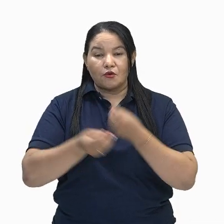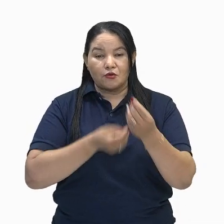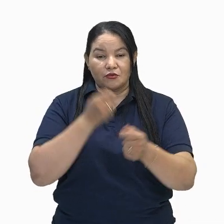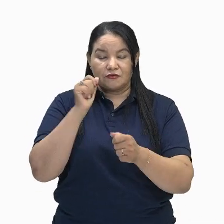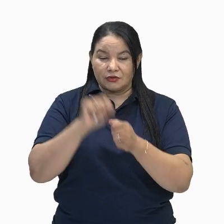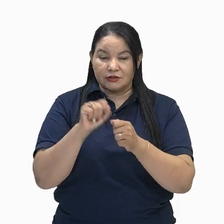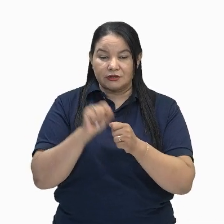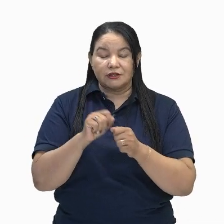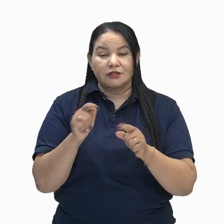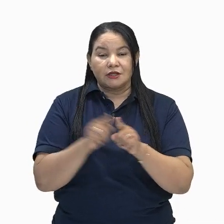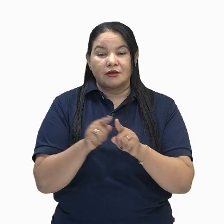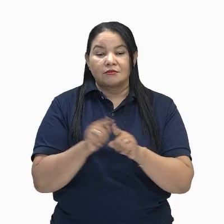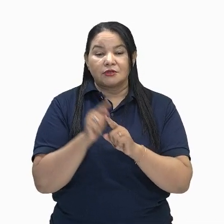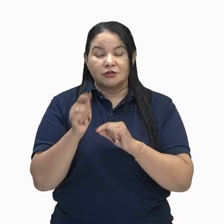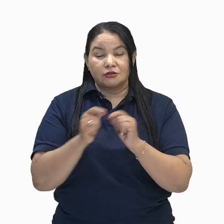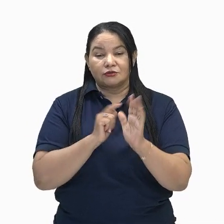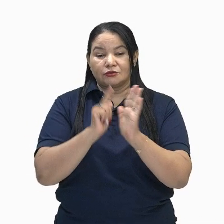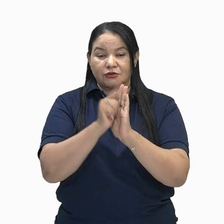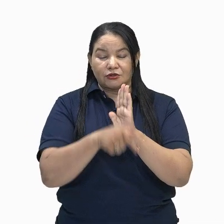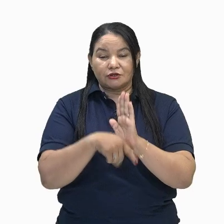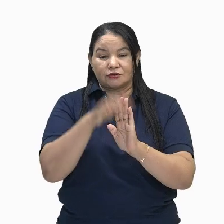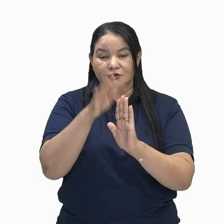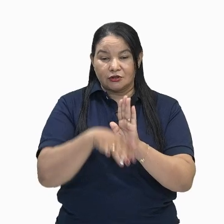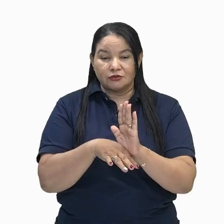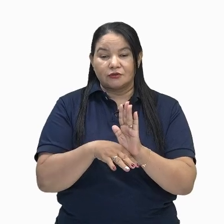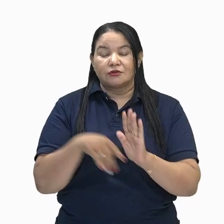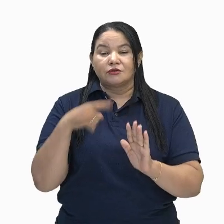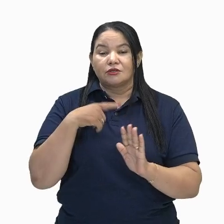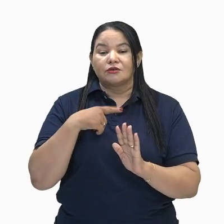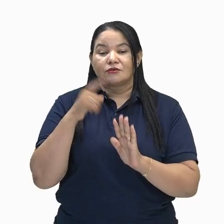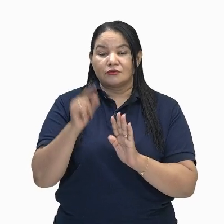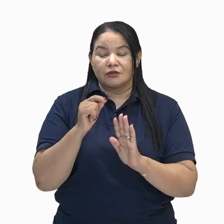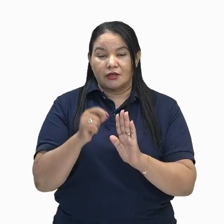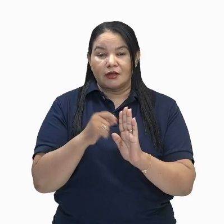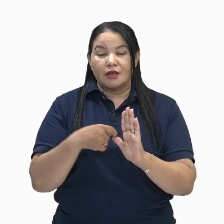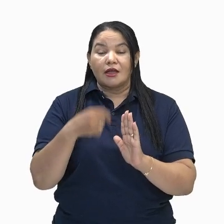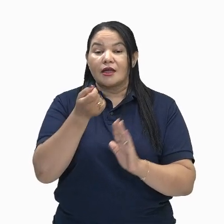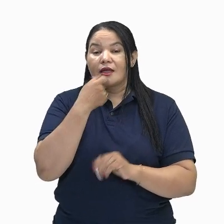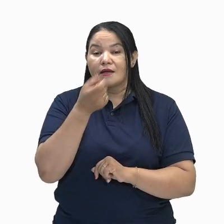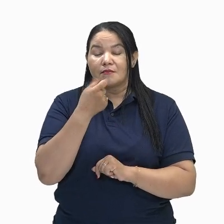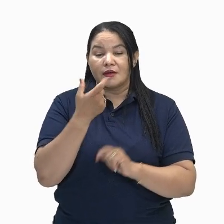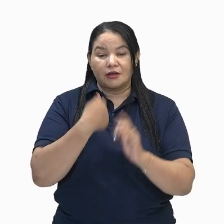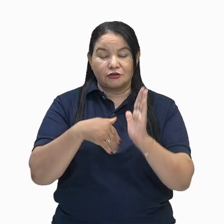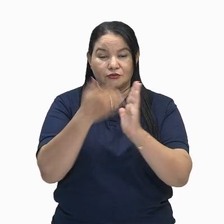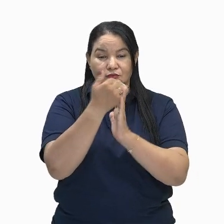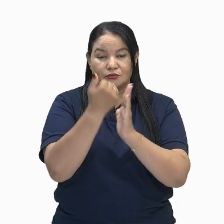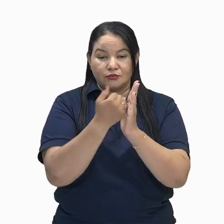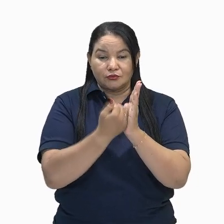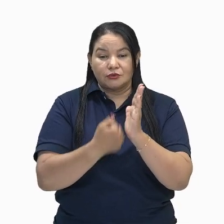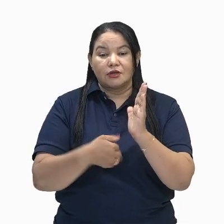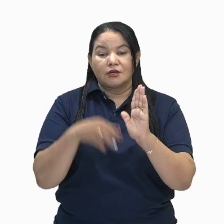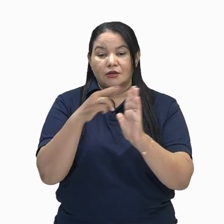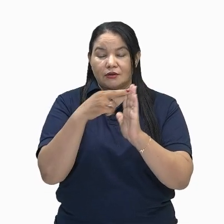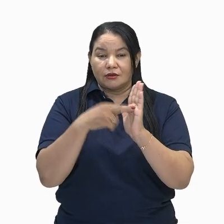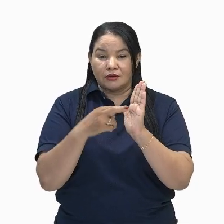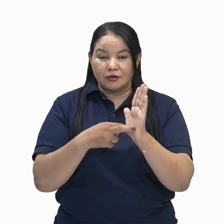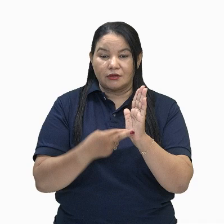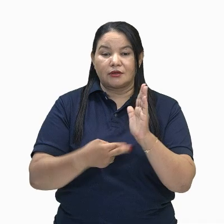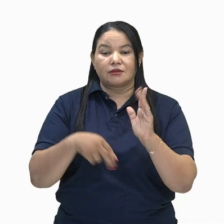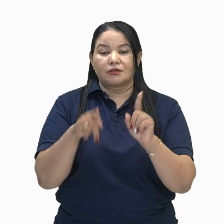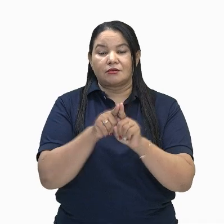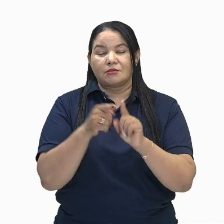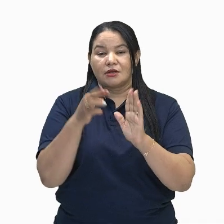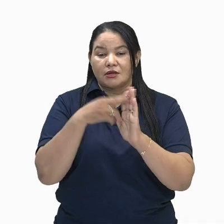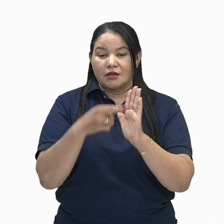vai estar nos gêneros textuais, a bula de remédio, as receitas culinárias, o manual de instrução, regras de jogo,